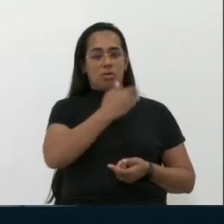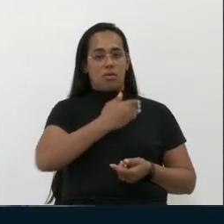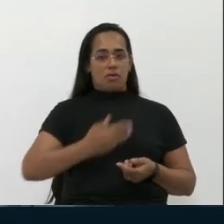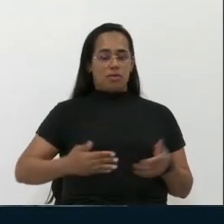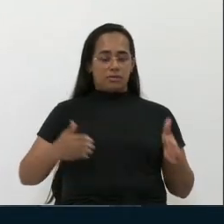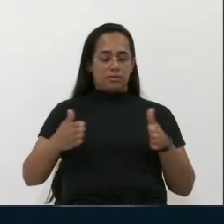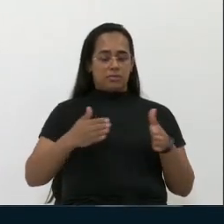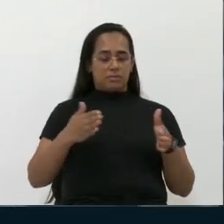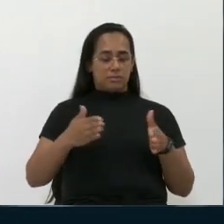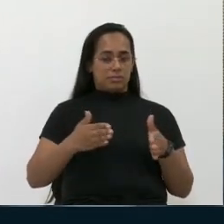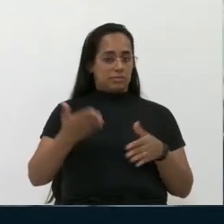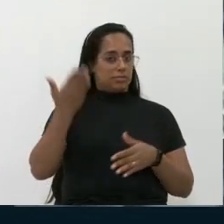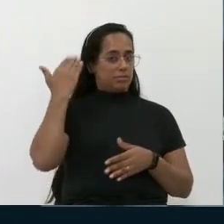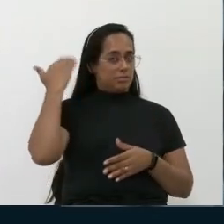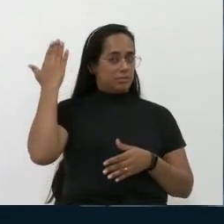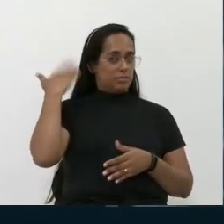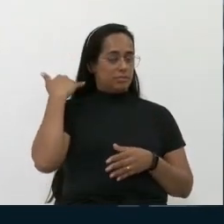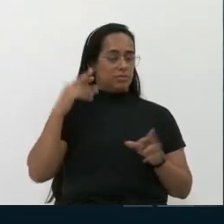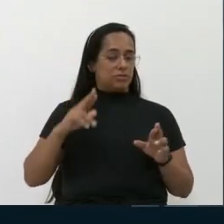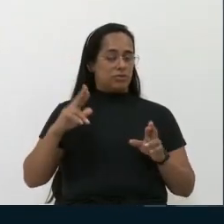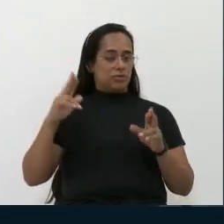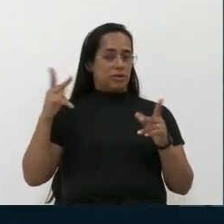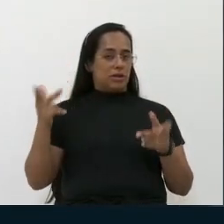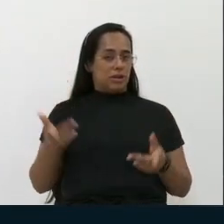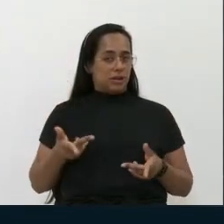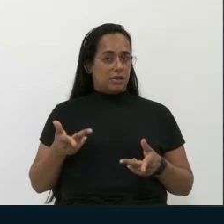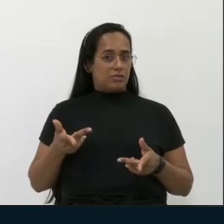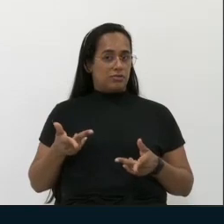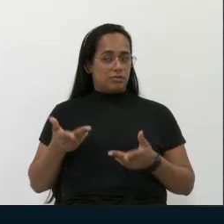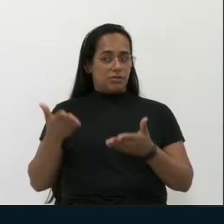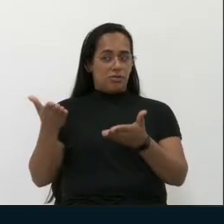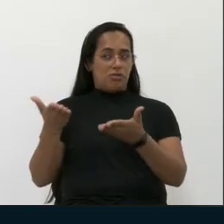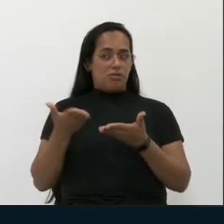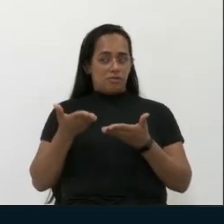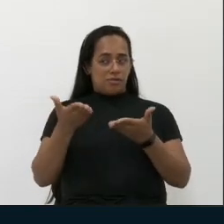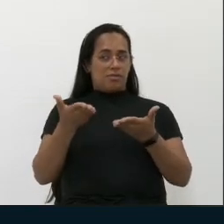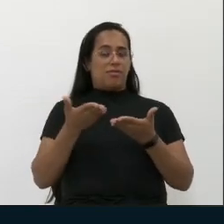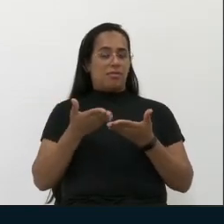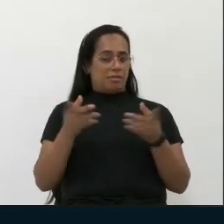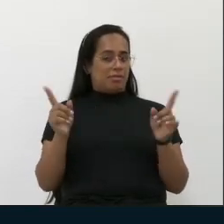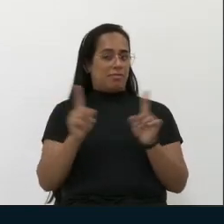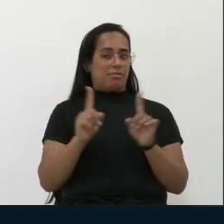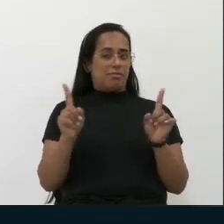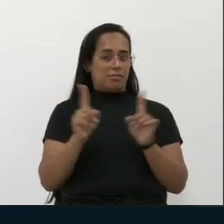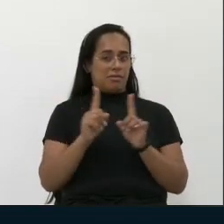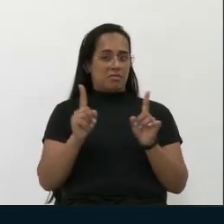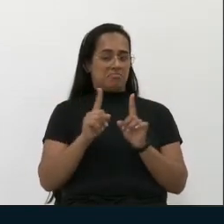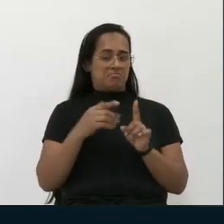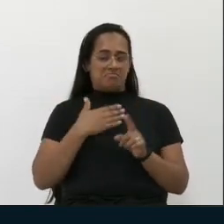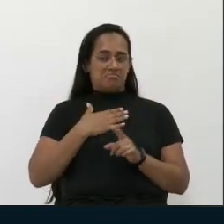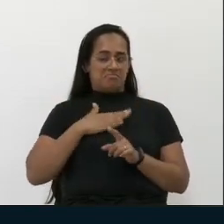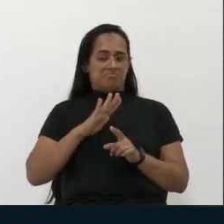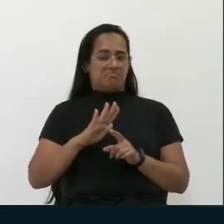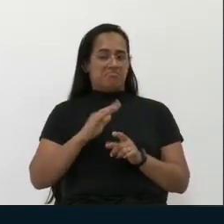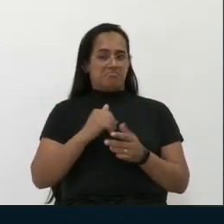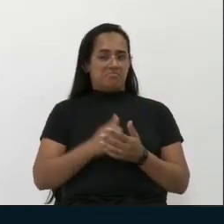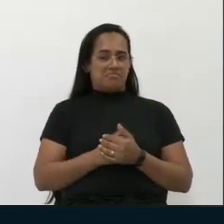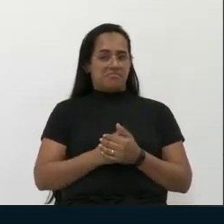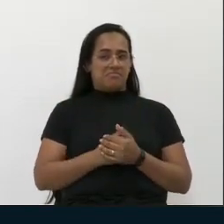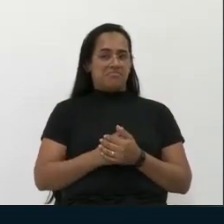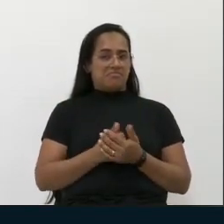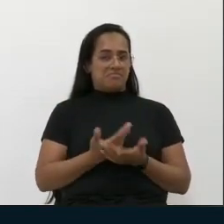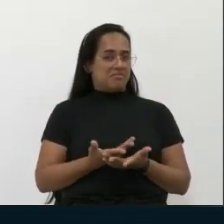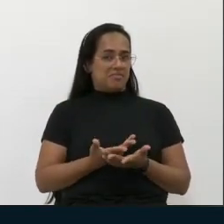Diferente do governo anterior, que ele não convidava quem ele não gostava. Porque ele se comportava à frente da presidência da República como se fosse algo